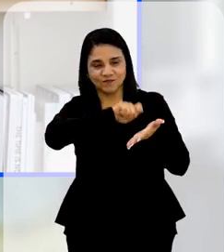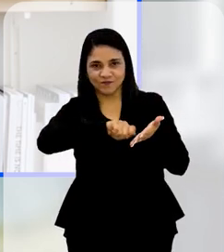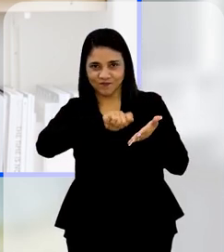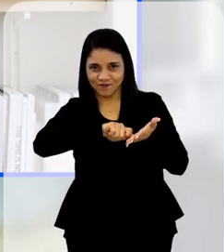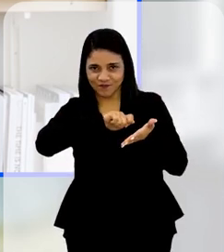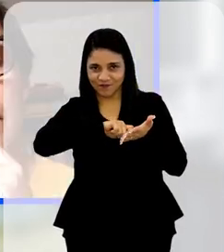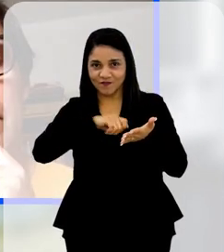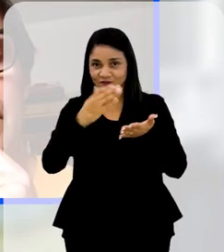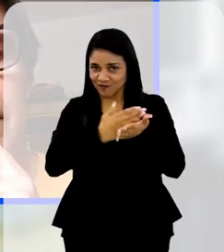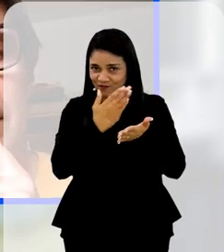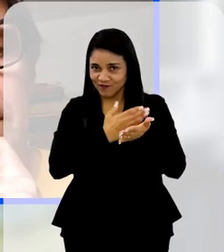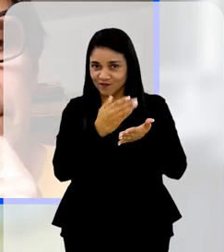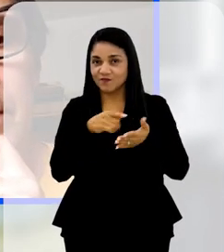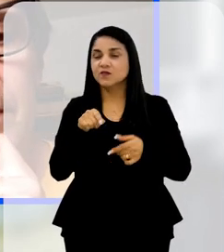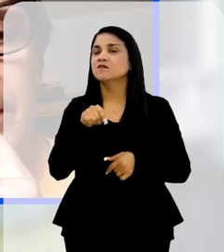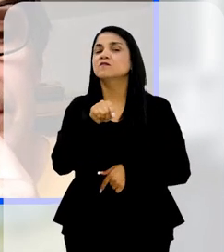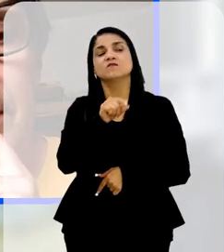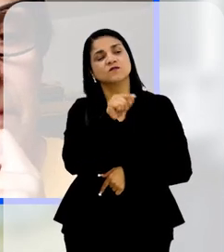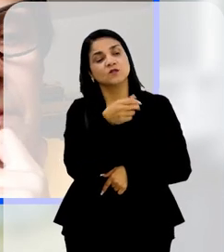senhor.